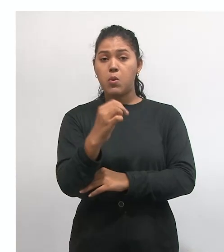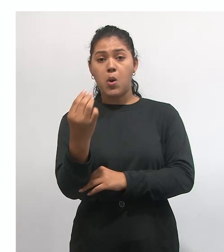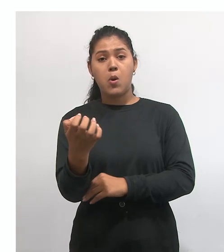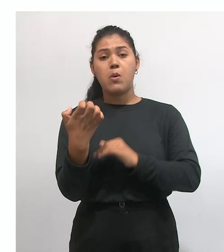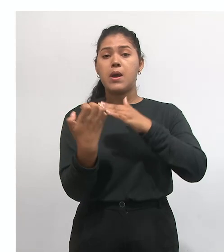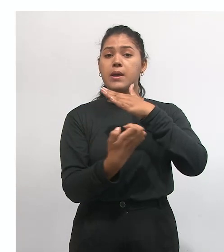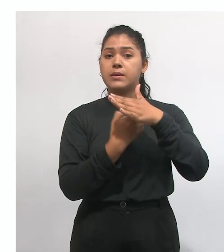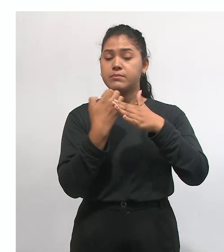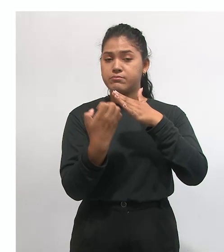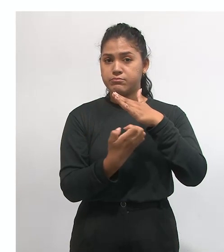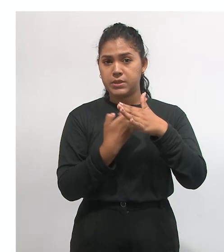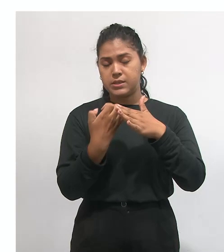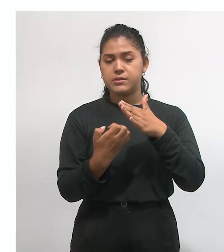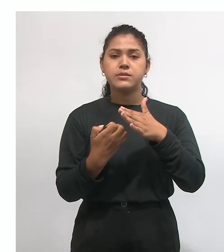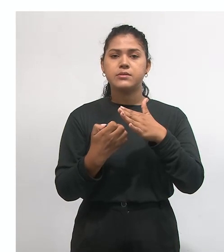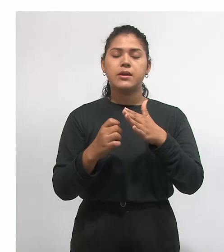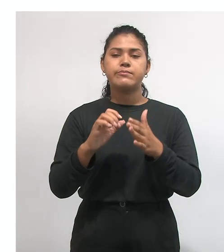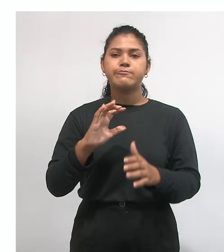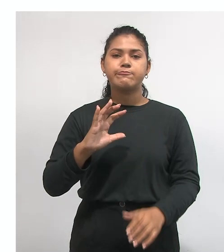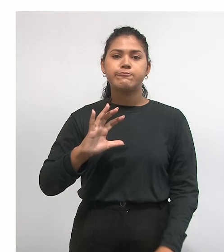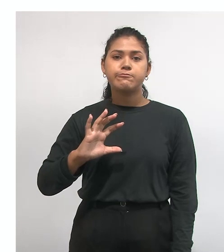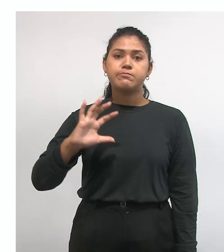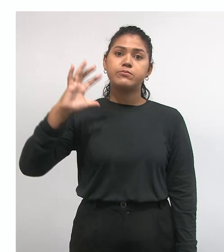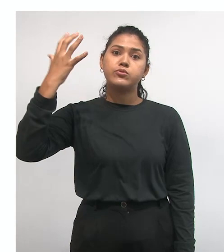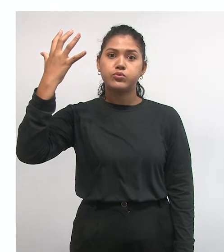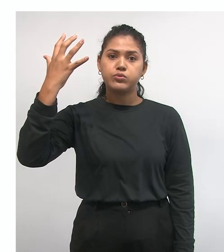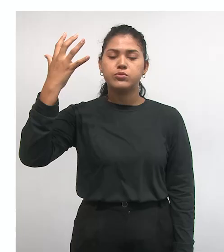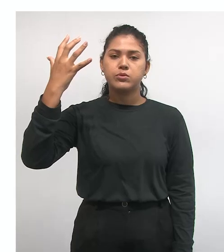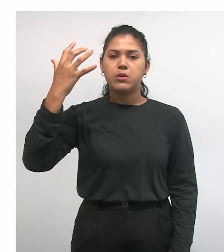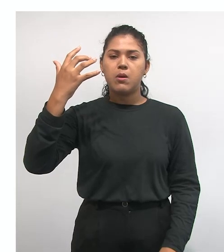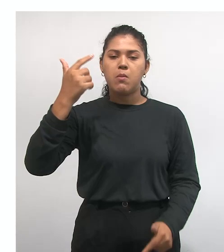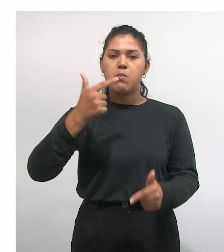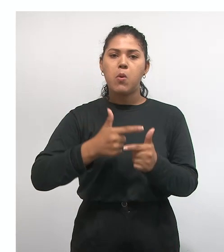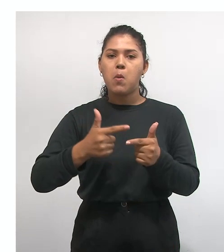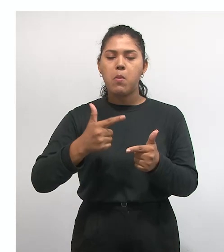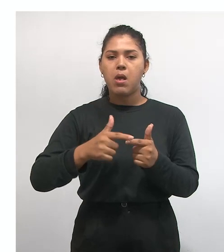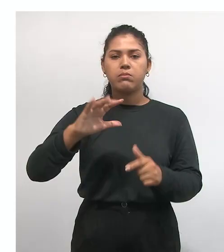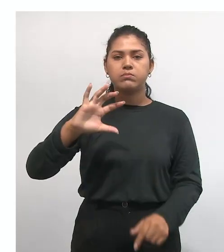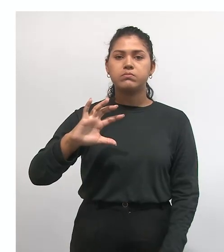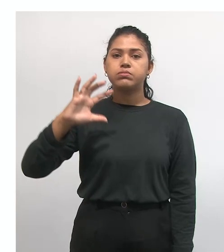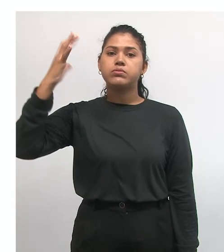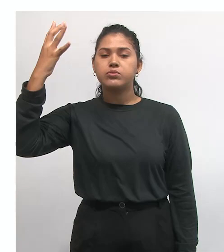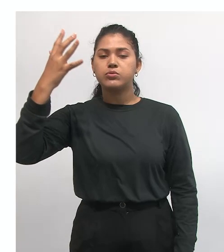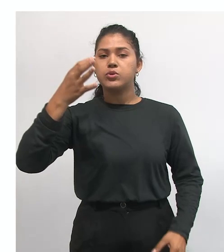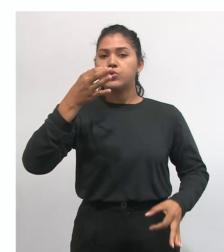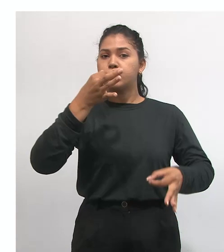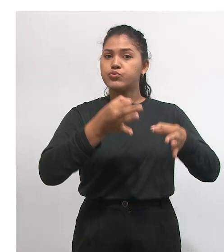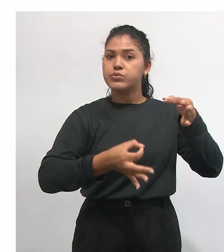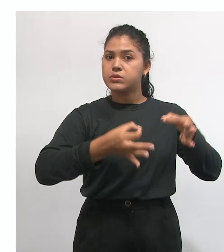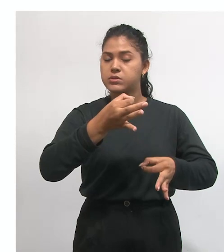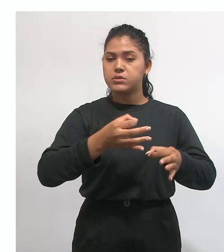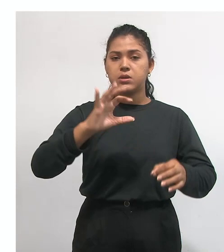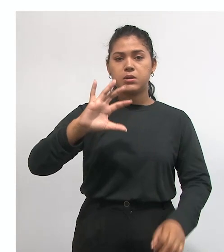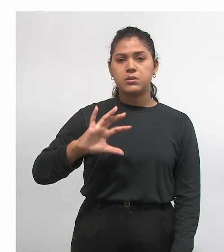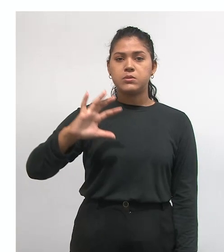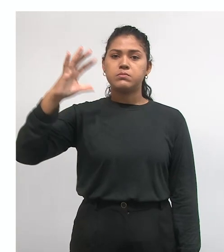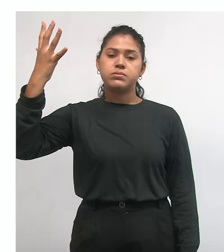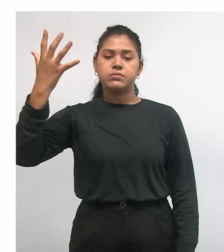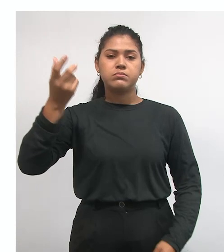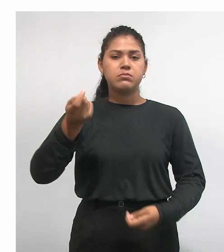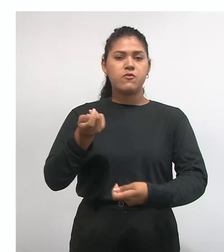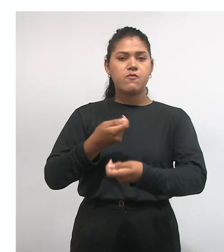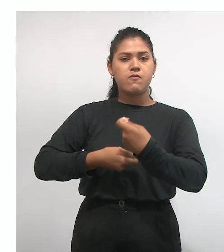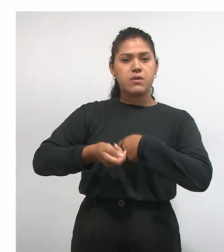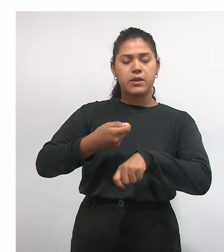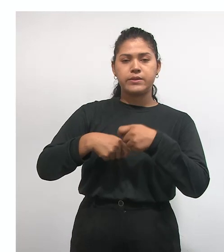mas evento definido na lei transfere o encargo para o terceiro responsável, tá? Em termos mais simples,